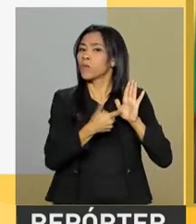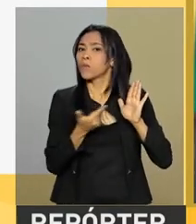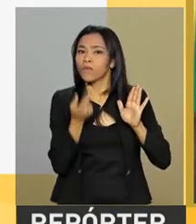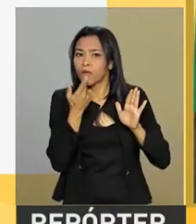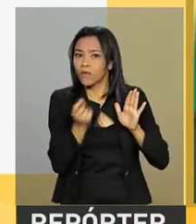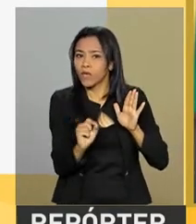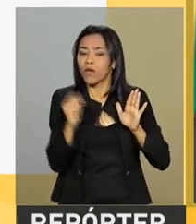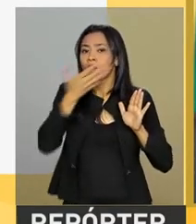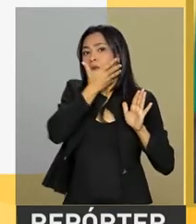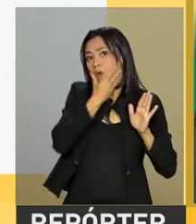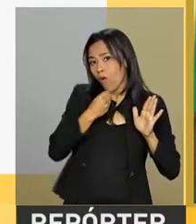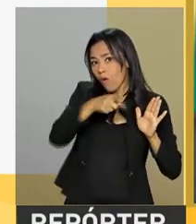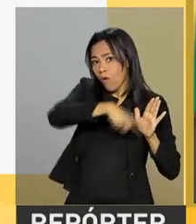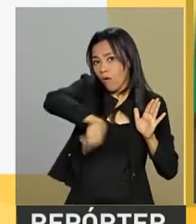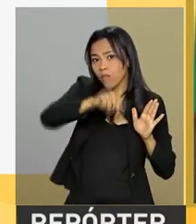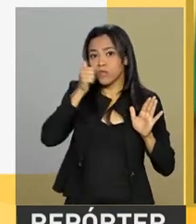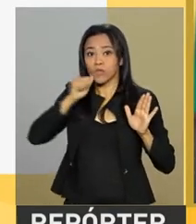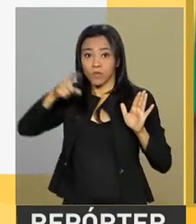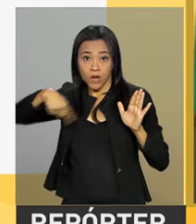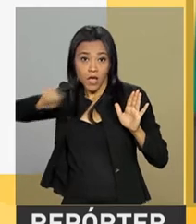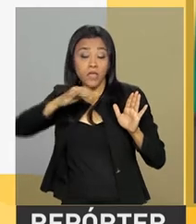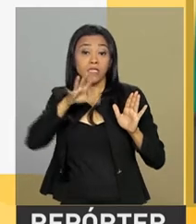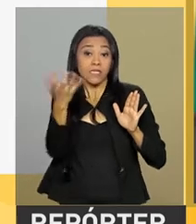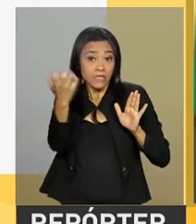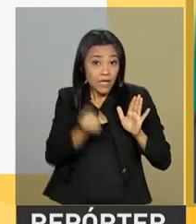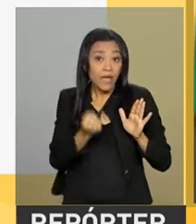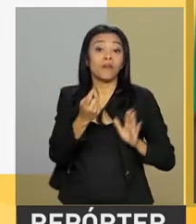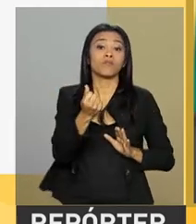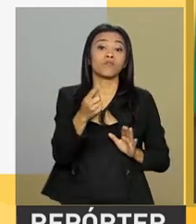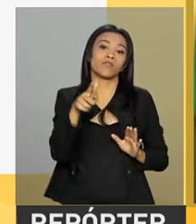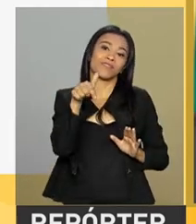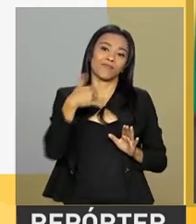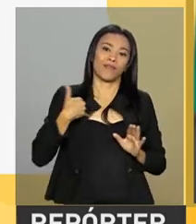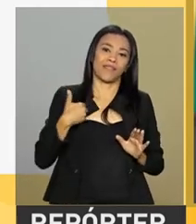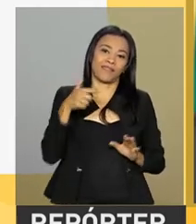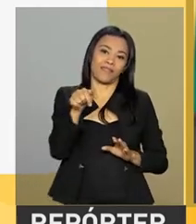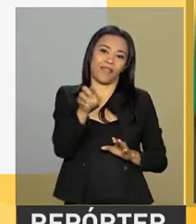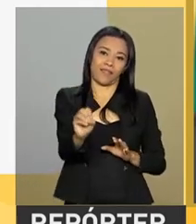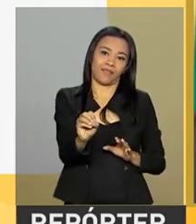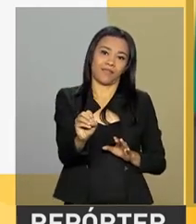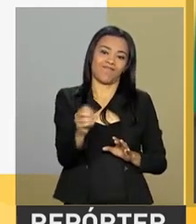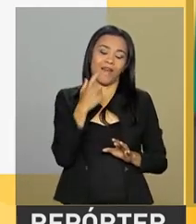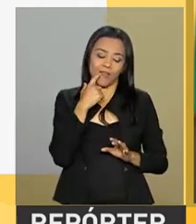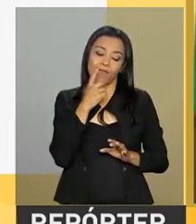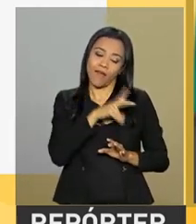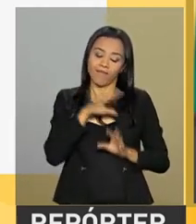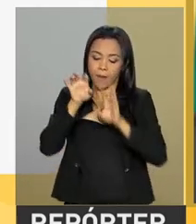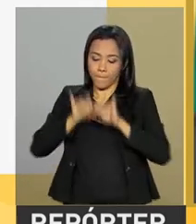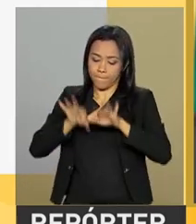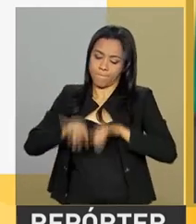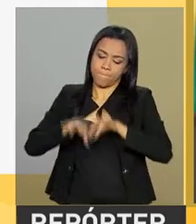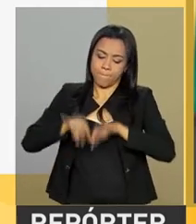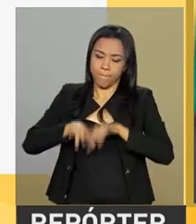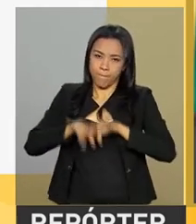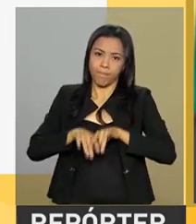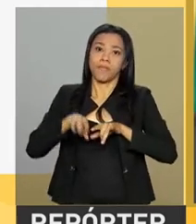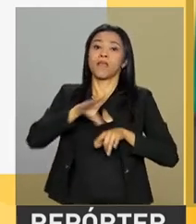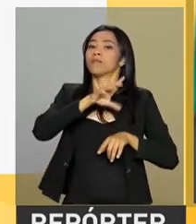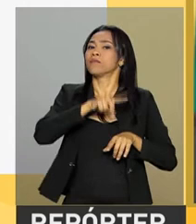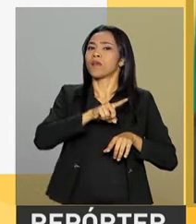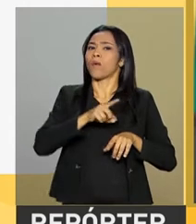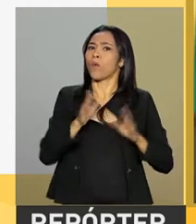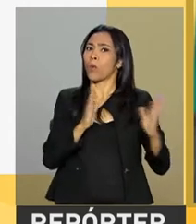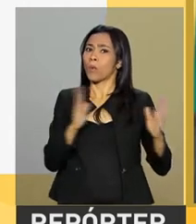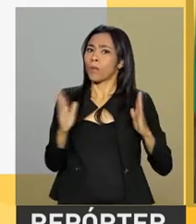só poderiam sacar com diversos 70 anos de idade eu editei uma norma que permite reduzir esse